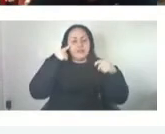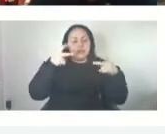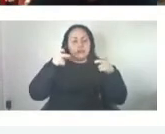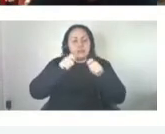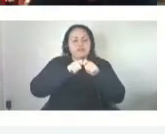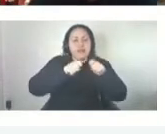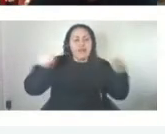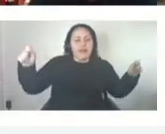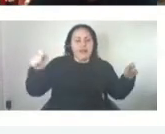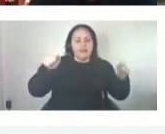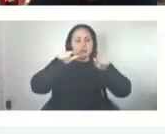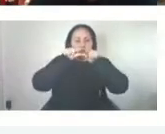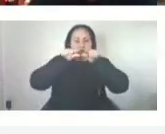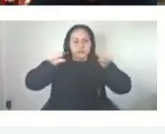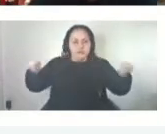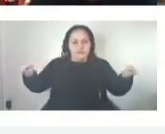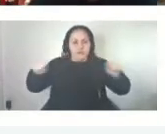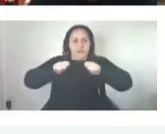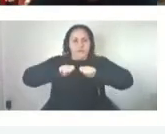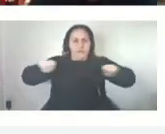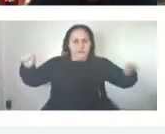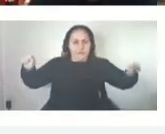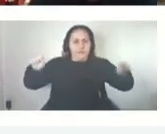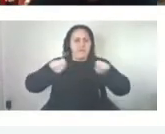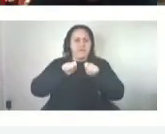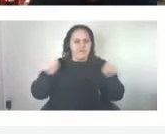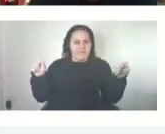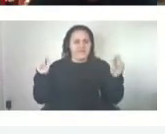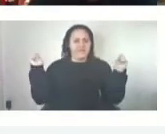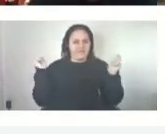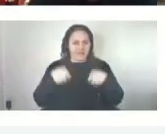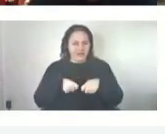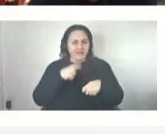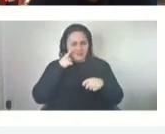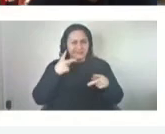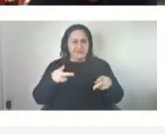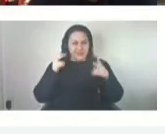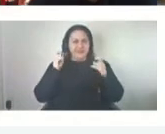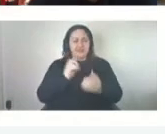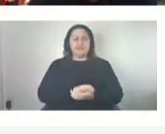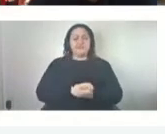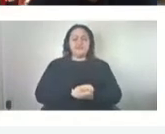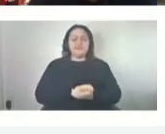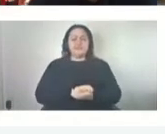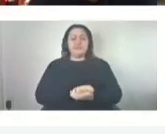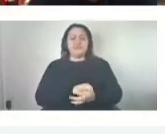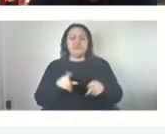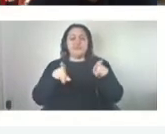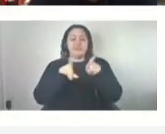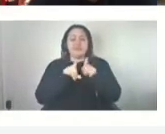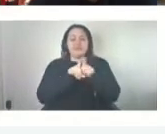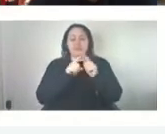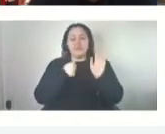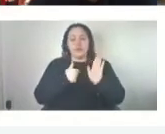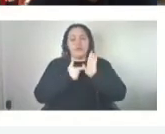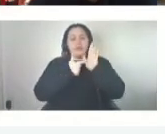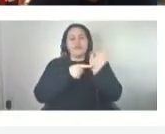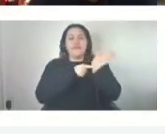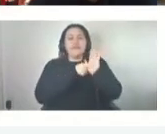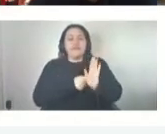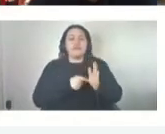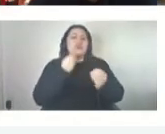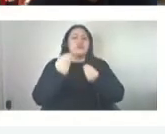desse objeto, né? E aí eu também trouxe um vídeo para mostrar esse boneco em